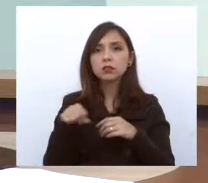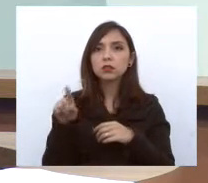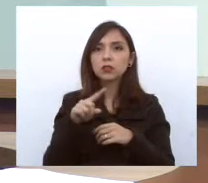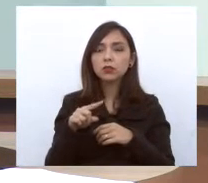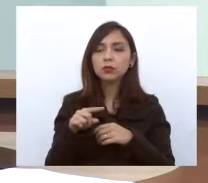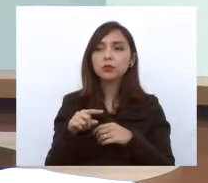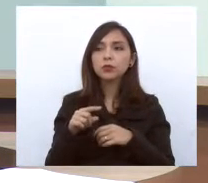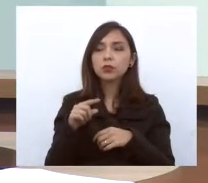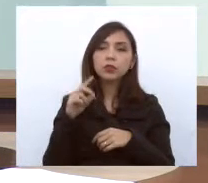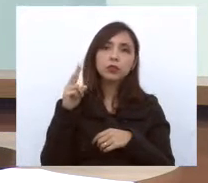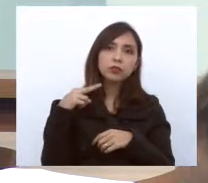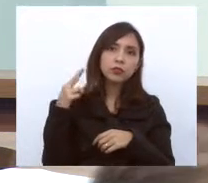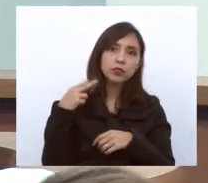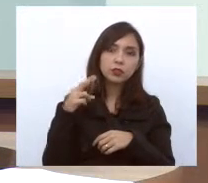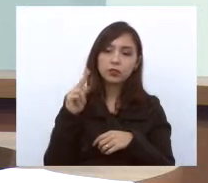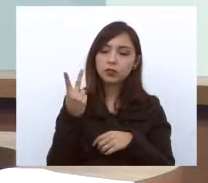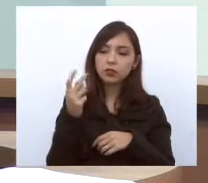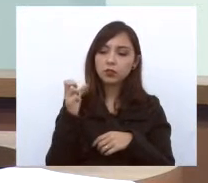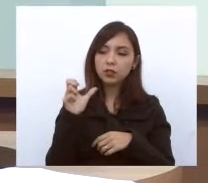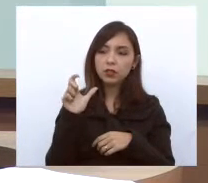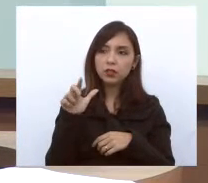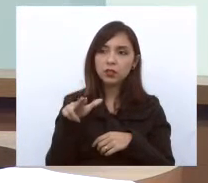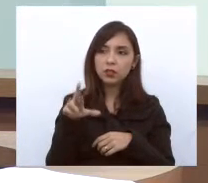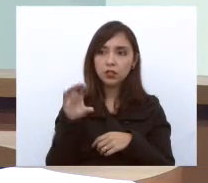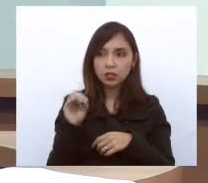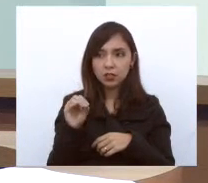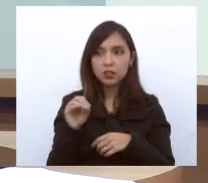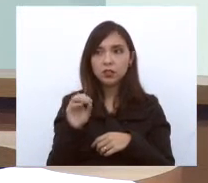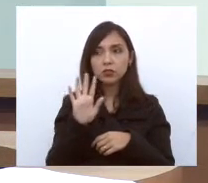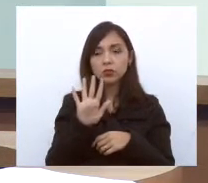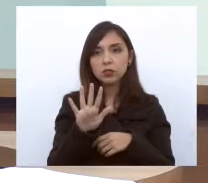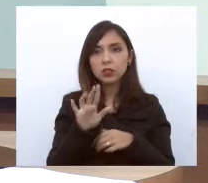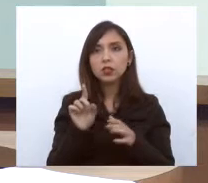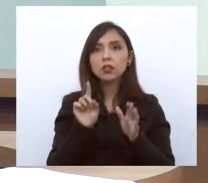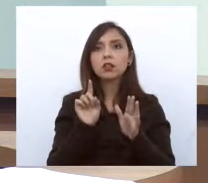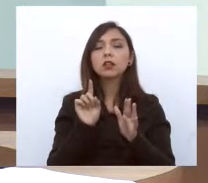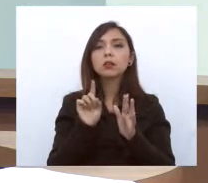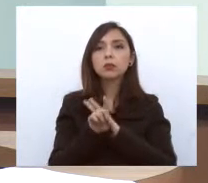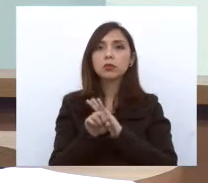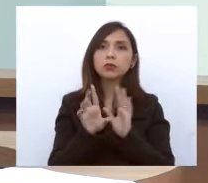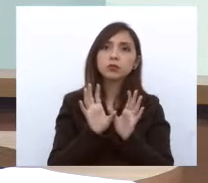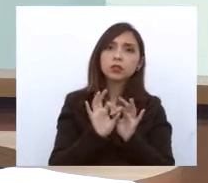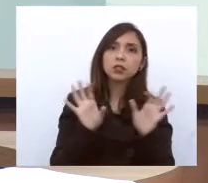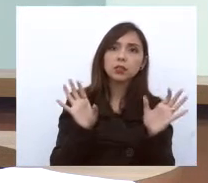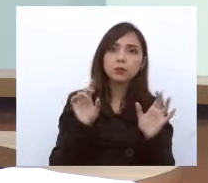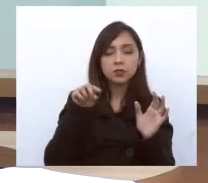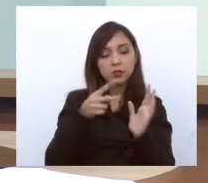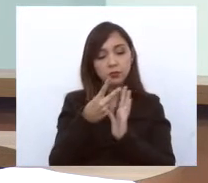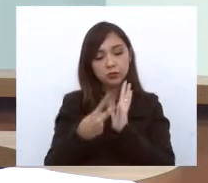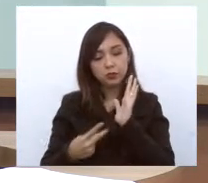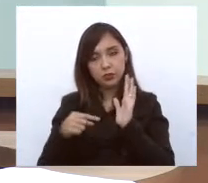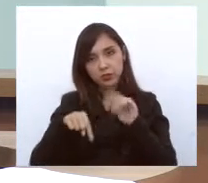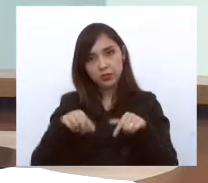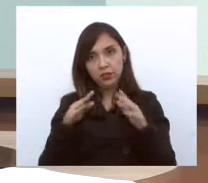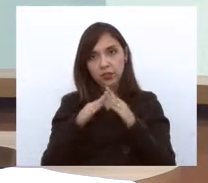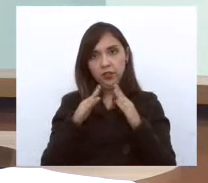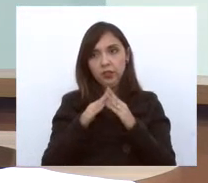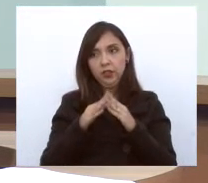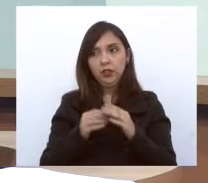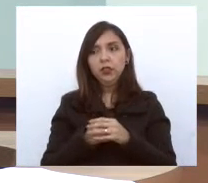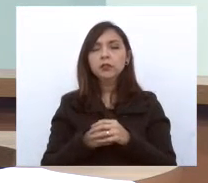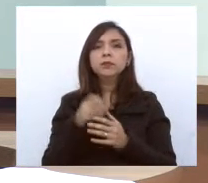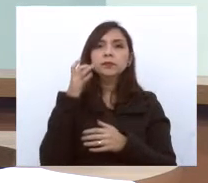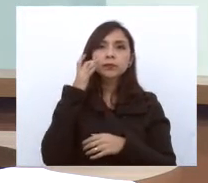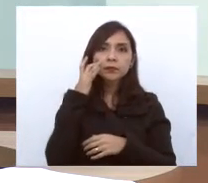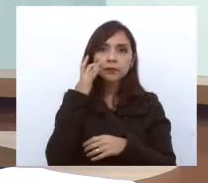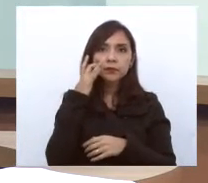colega vereador Heleno falar. E aí, sobre a questão da deliberação ou não de projetos de lei nessa casa. Né? Eu acho